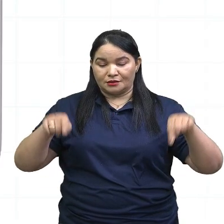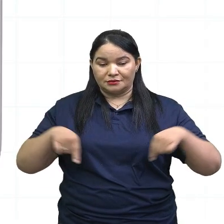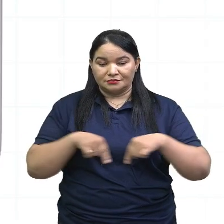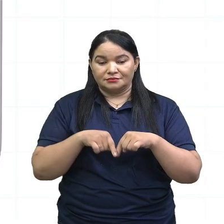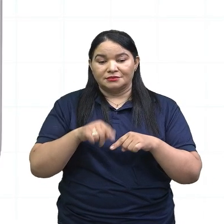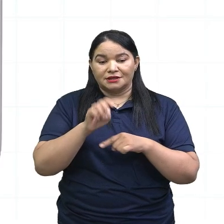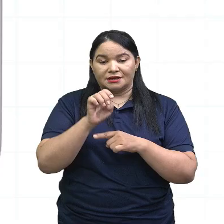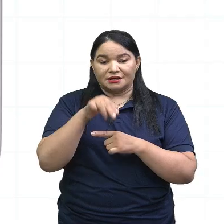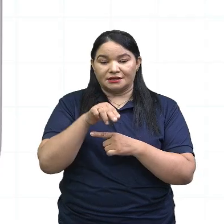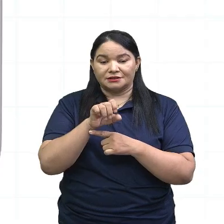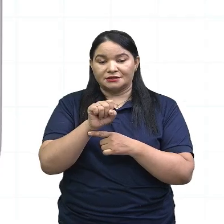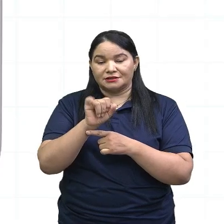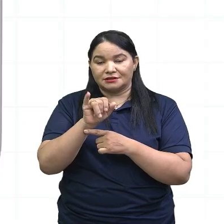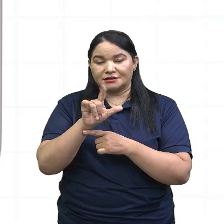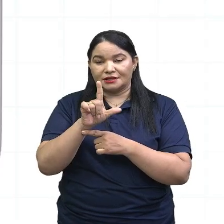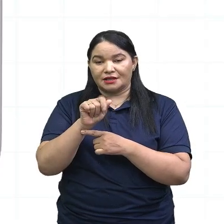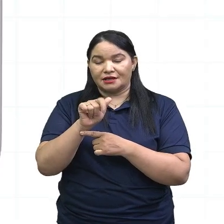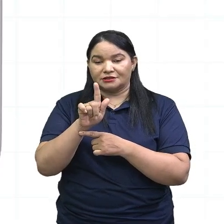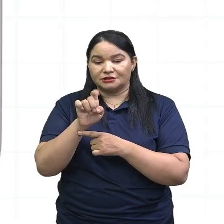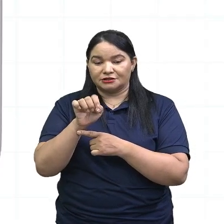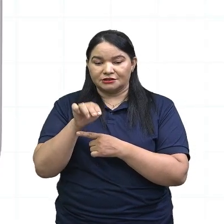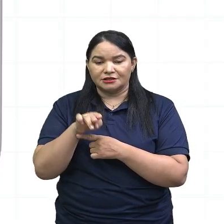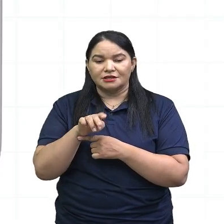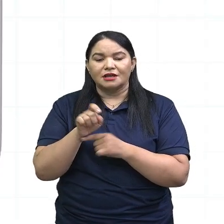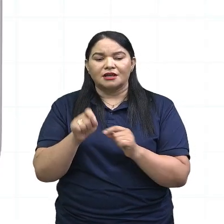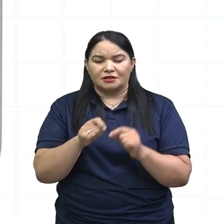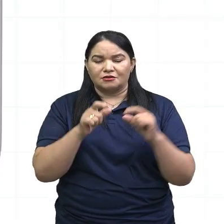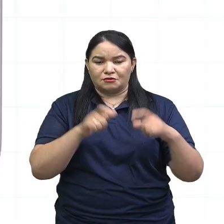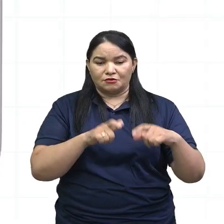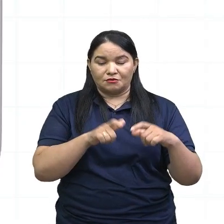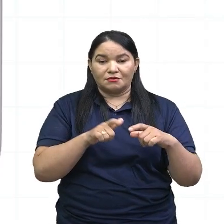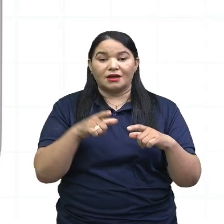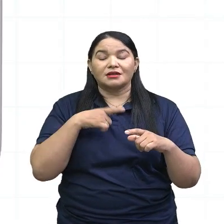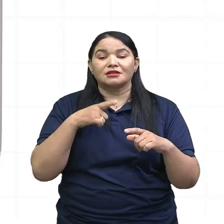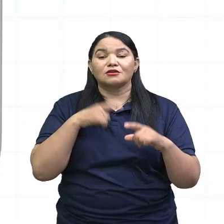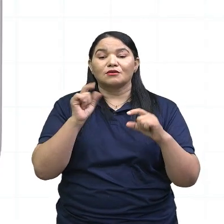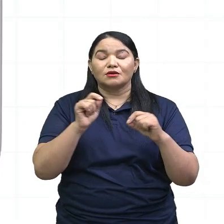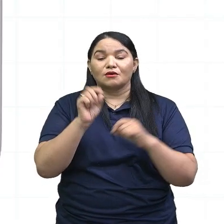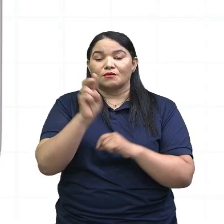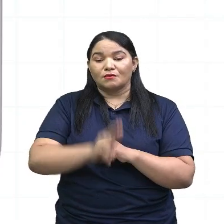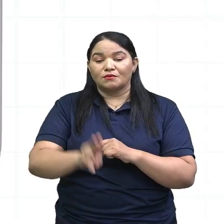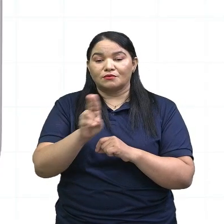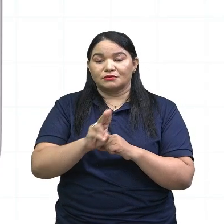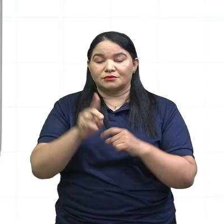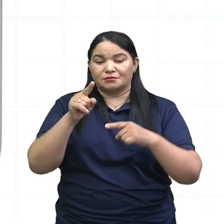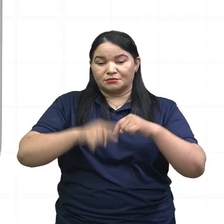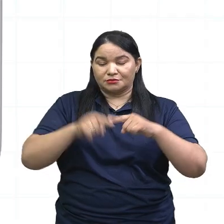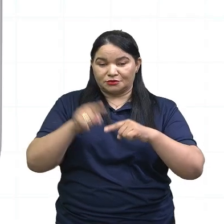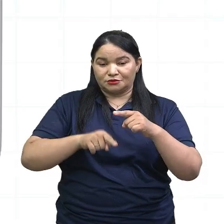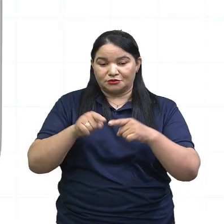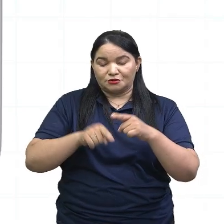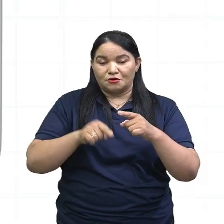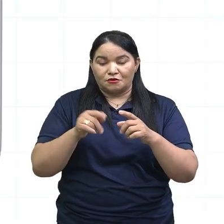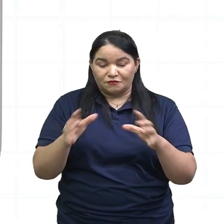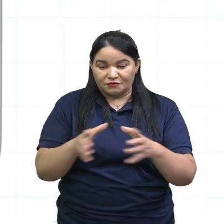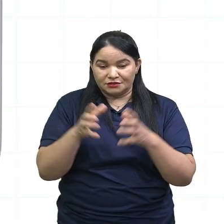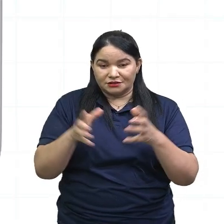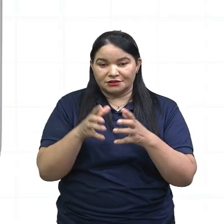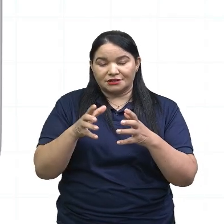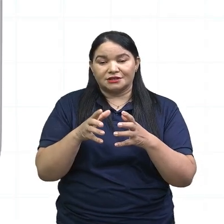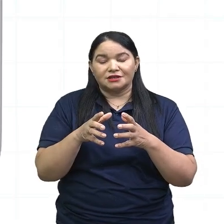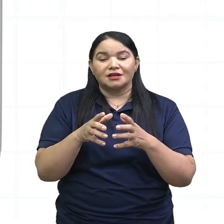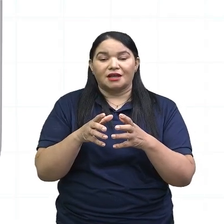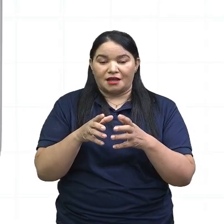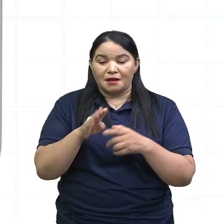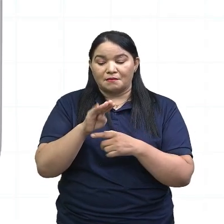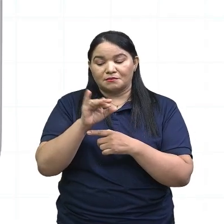milho, né? Então, as unidades de biogás, elas utilizam muitas vezes resíduos vegetais, né? Então, quando a gente fala de biogás, a